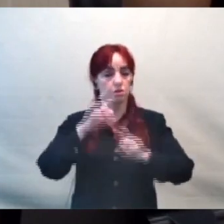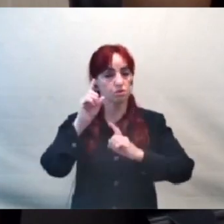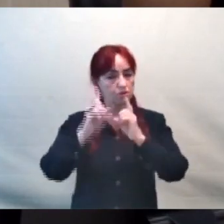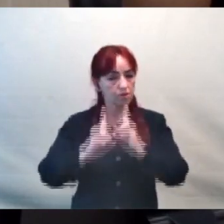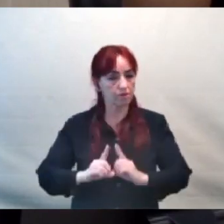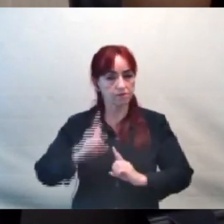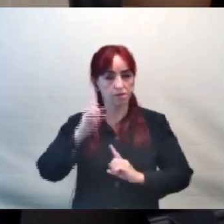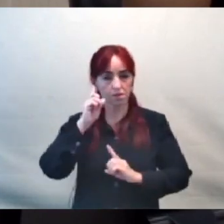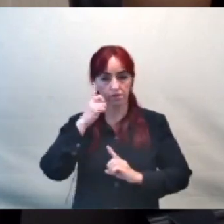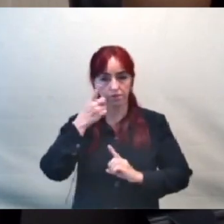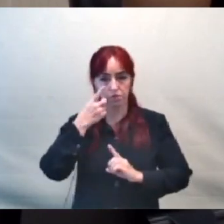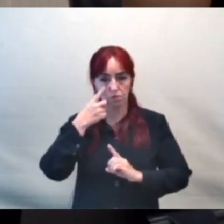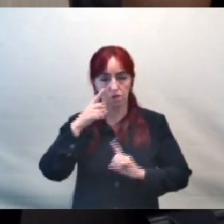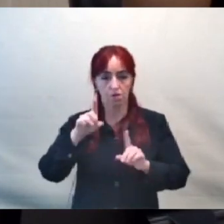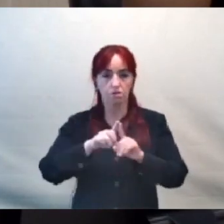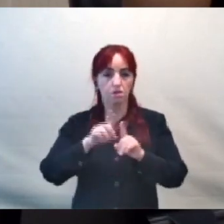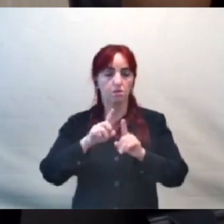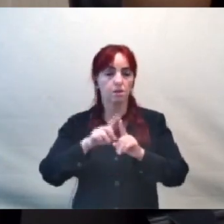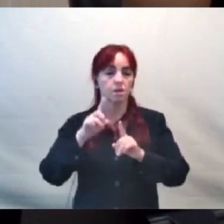ter transcrição